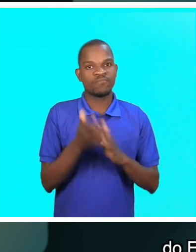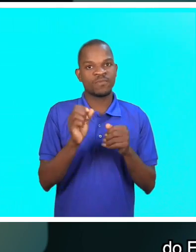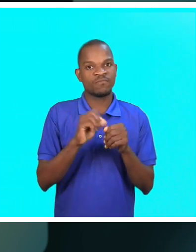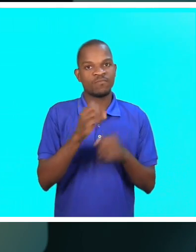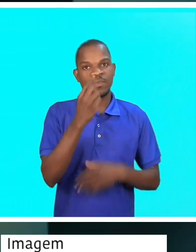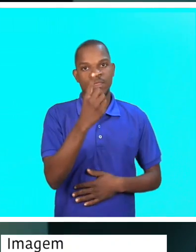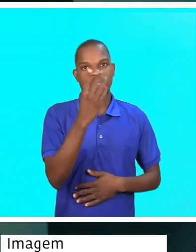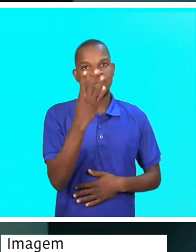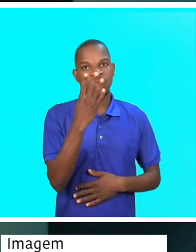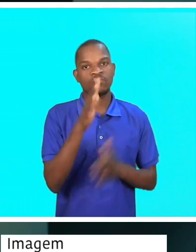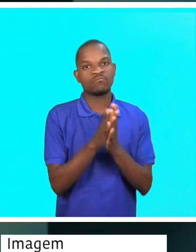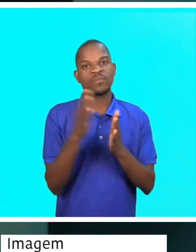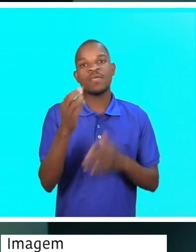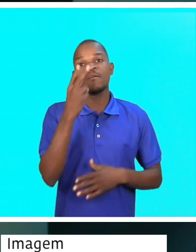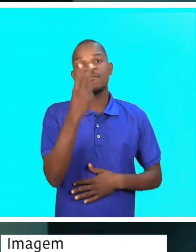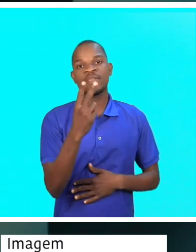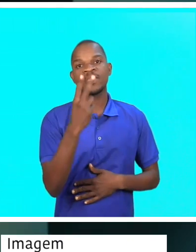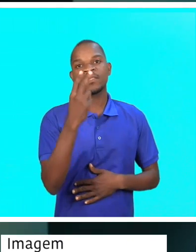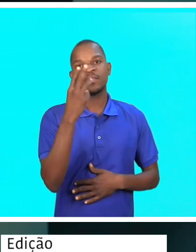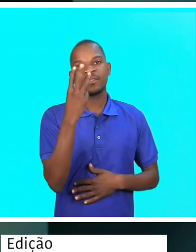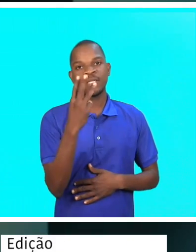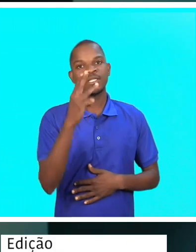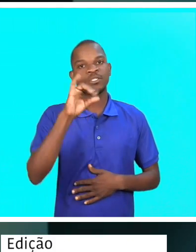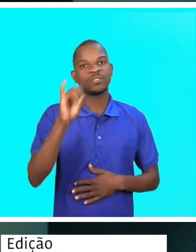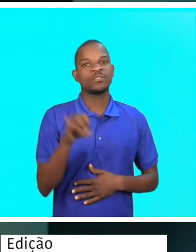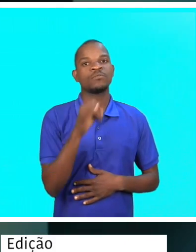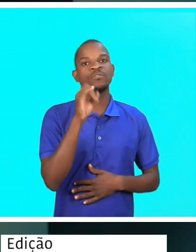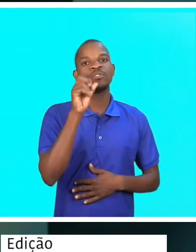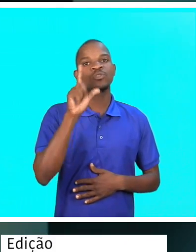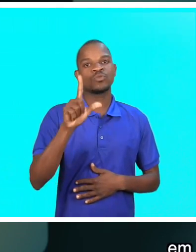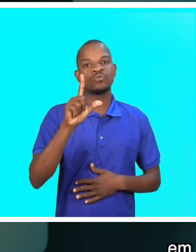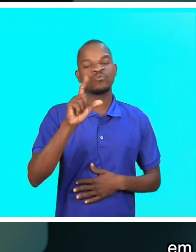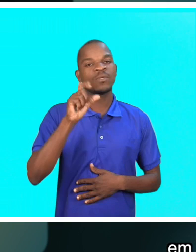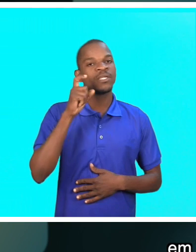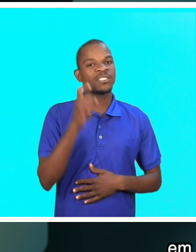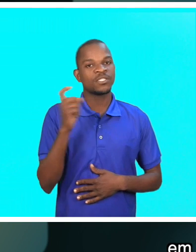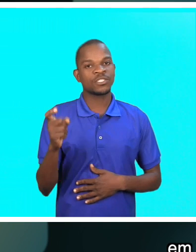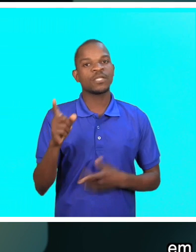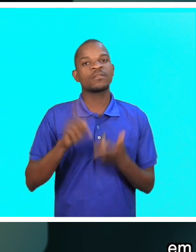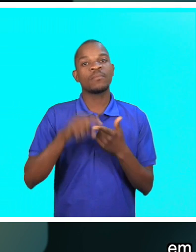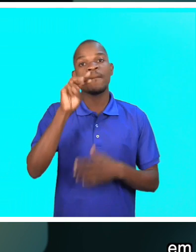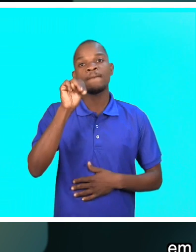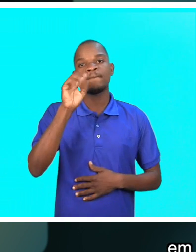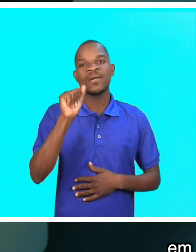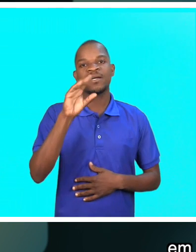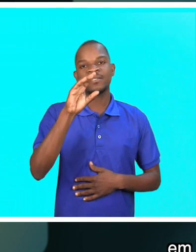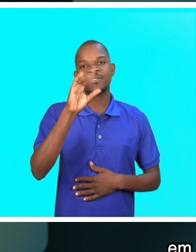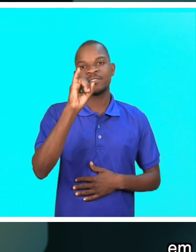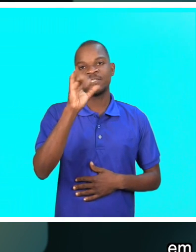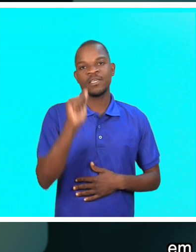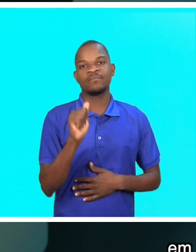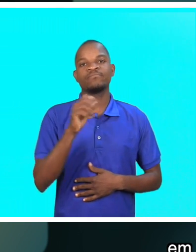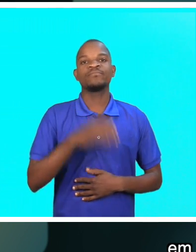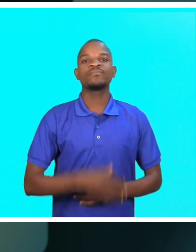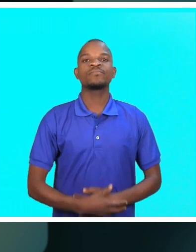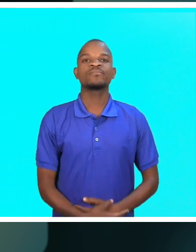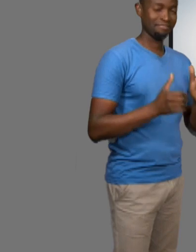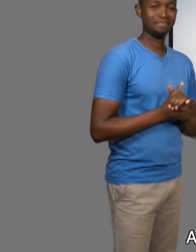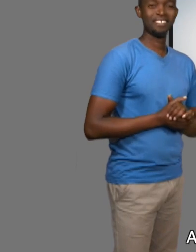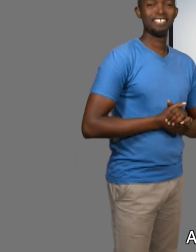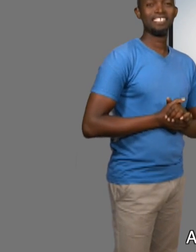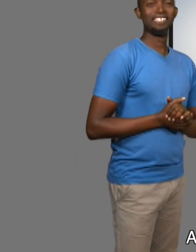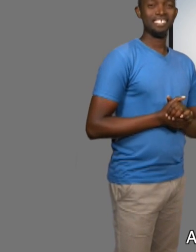Escolares e decorre de 14 a 23 de julho em Xai-Xai, em Macia, na província de